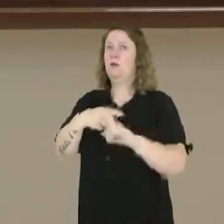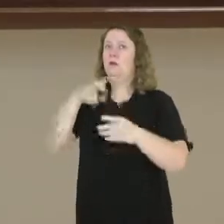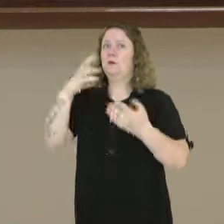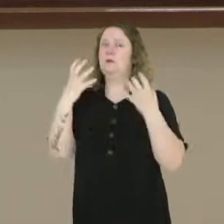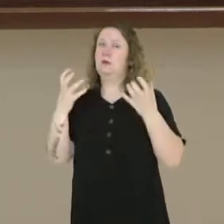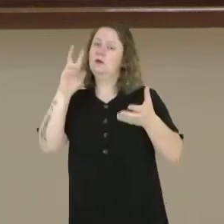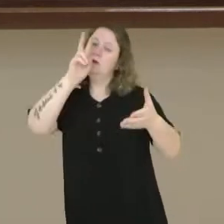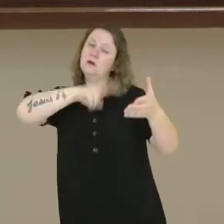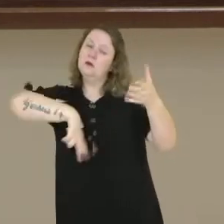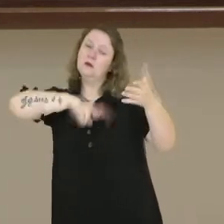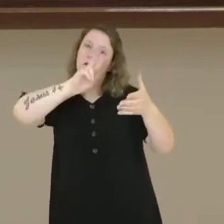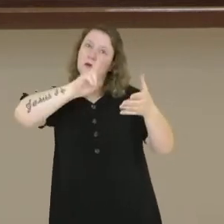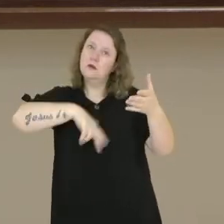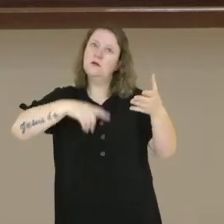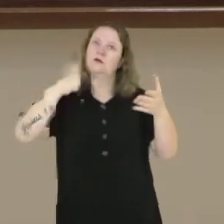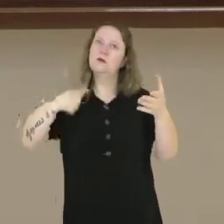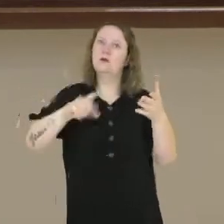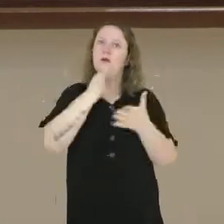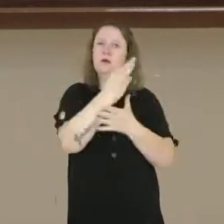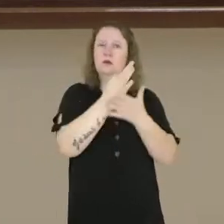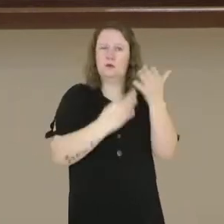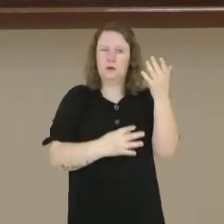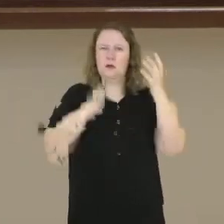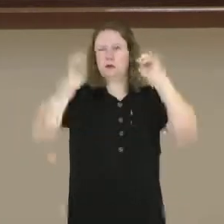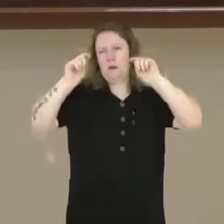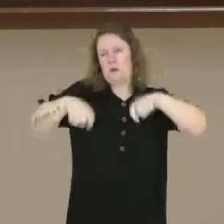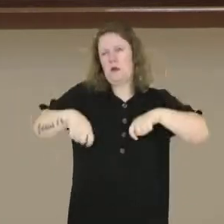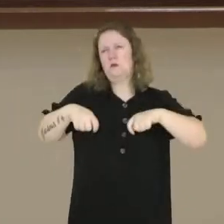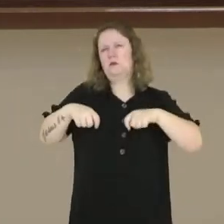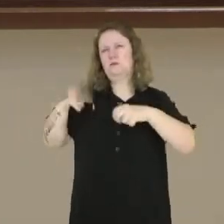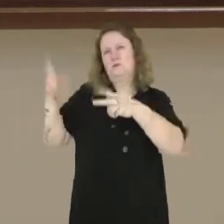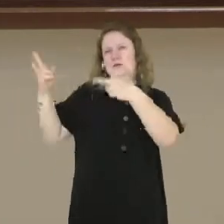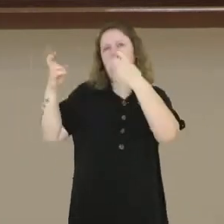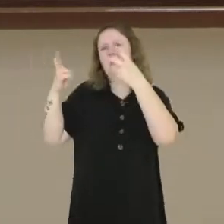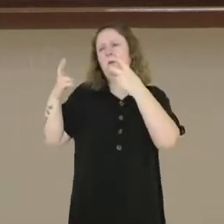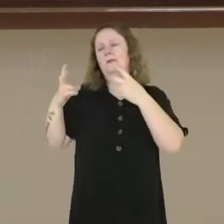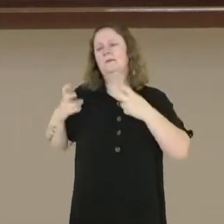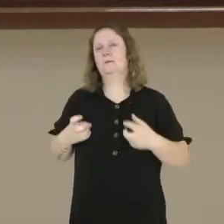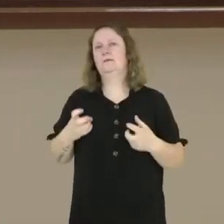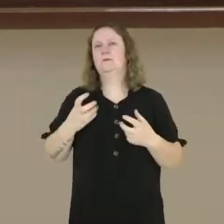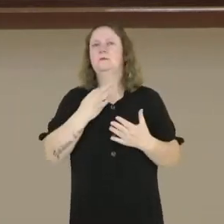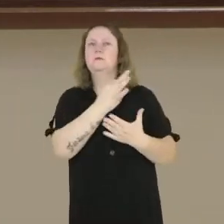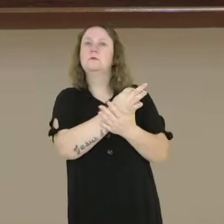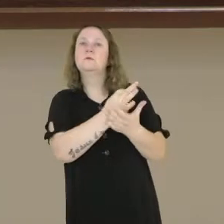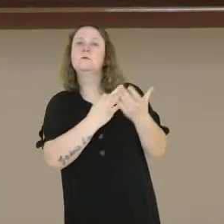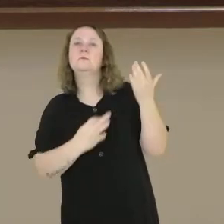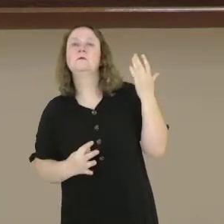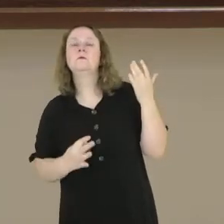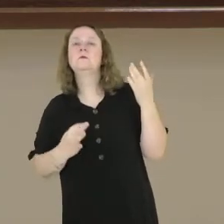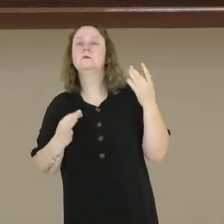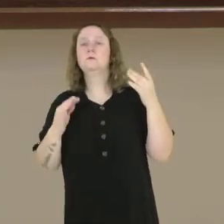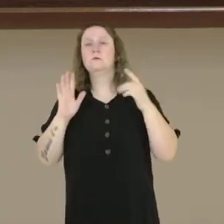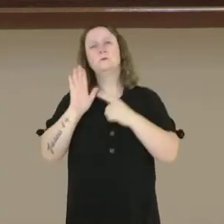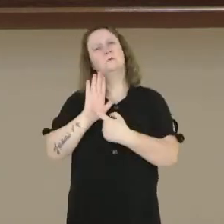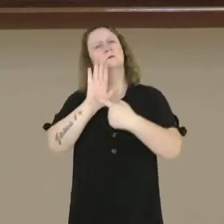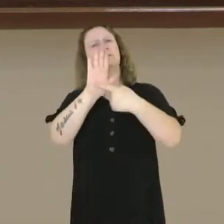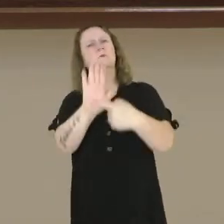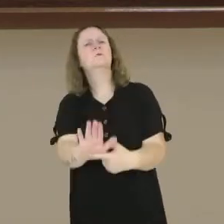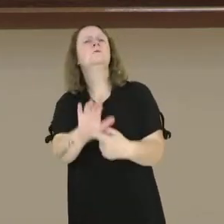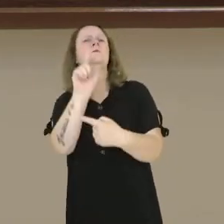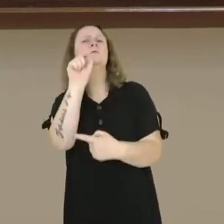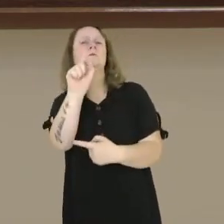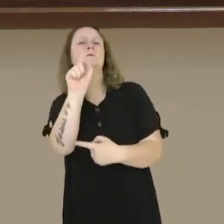esse texto, retomar, você vai poder verificar que algumas partes destacadas no texto estão ali